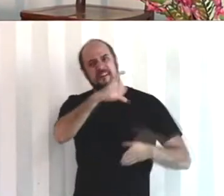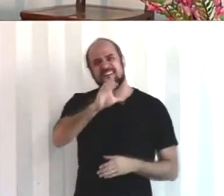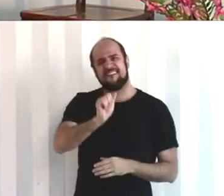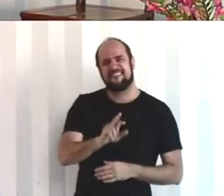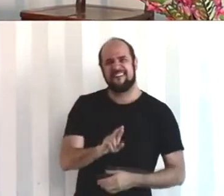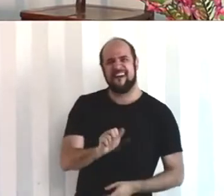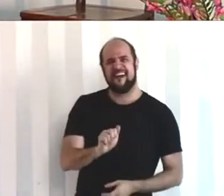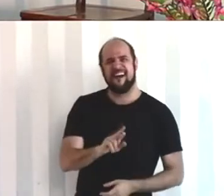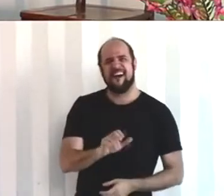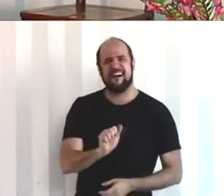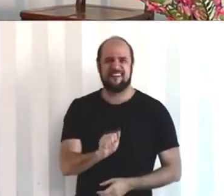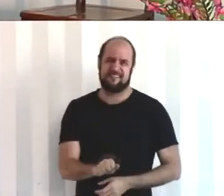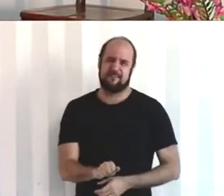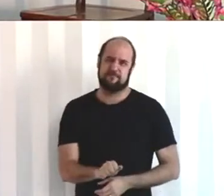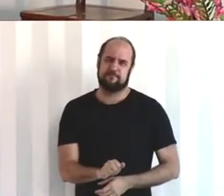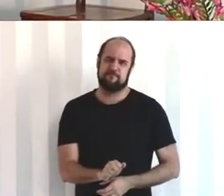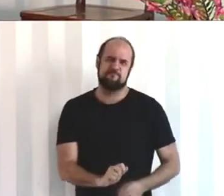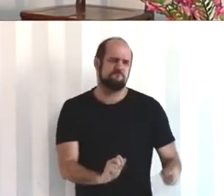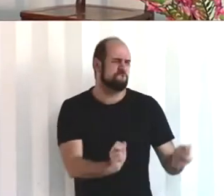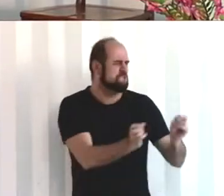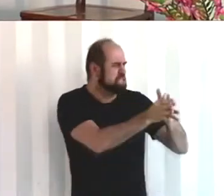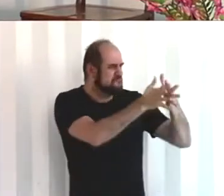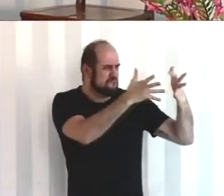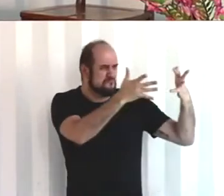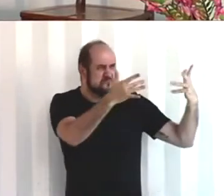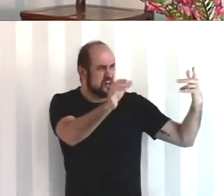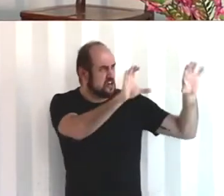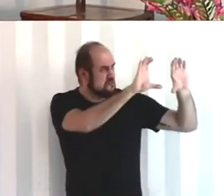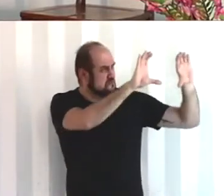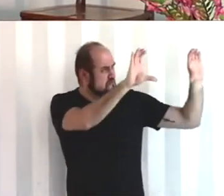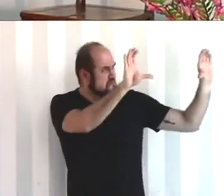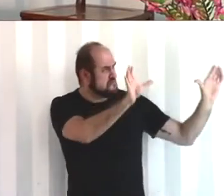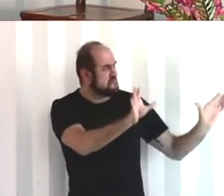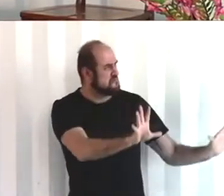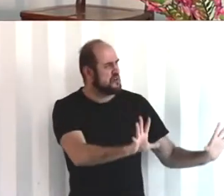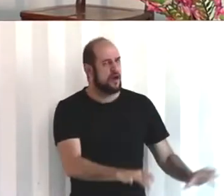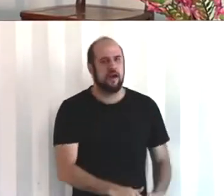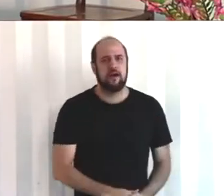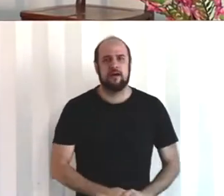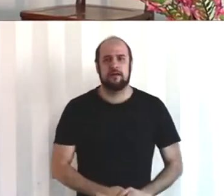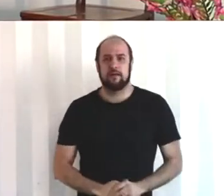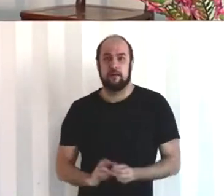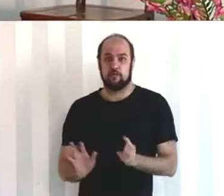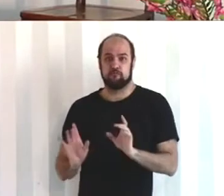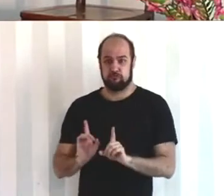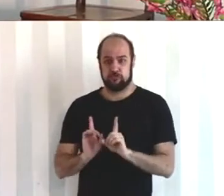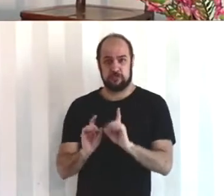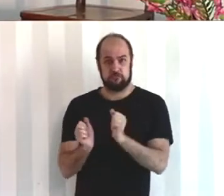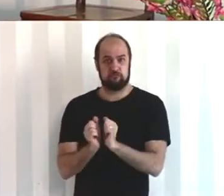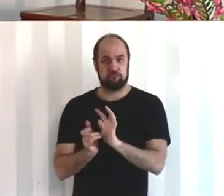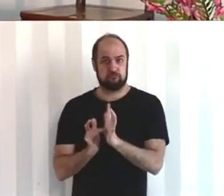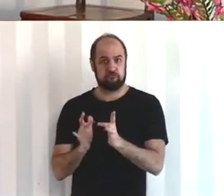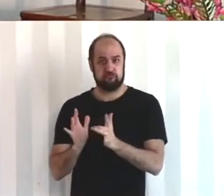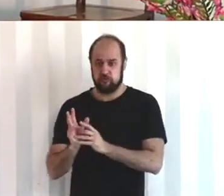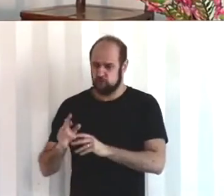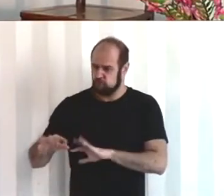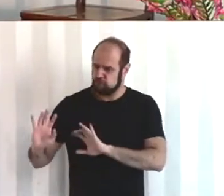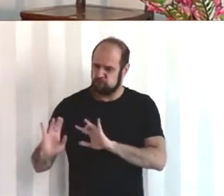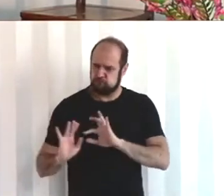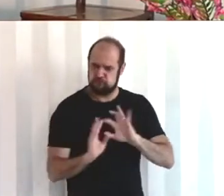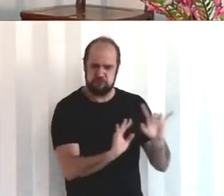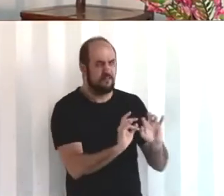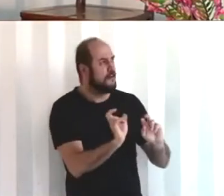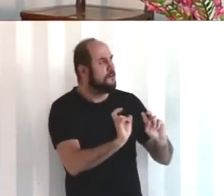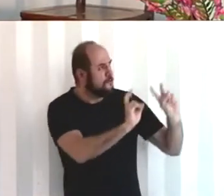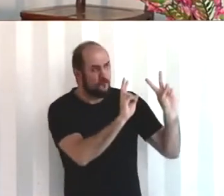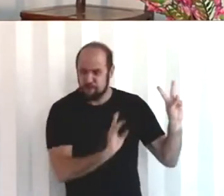se tornara uma das maravilhas daquela época. Então os discípulos levam Jesus até o templo e dizem: Senhor, olha o templo,